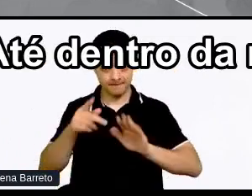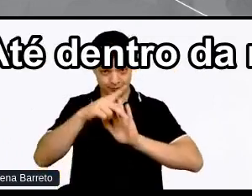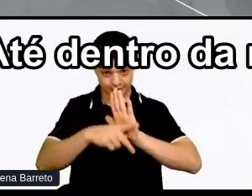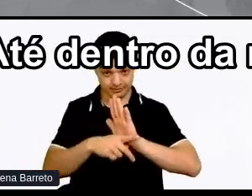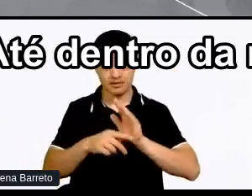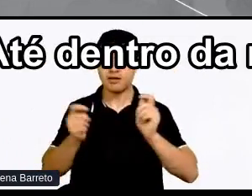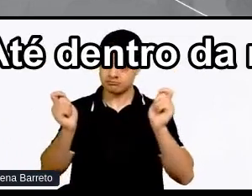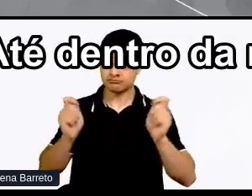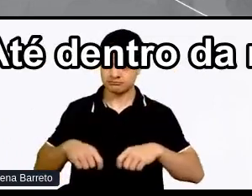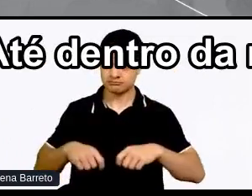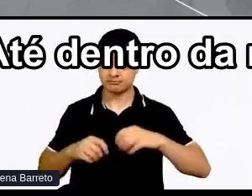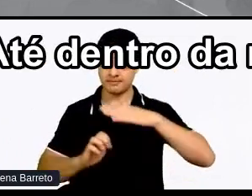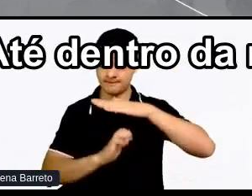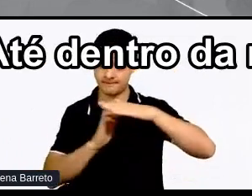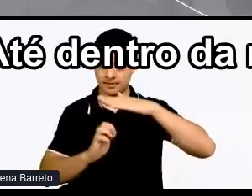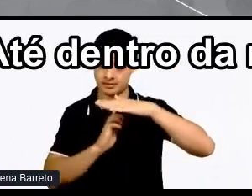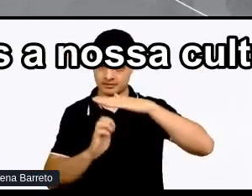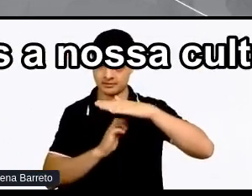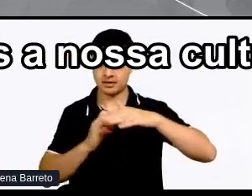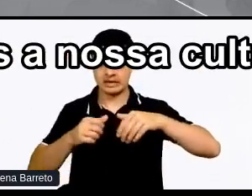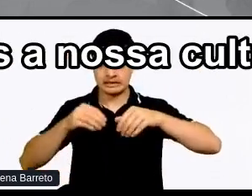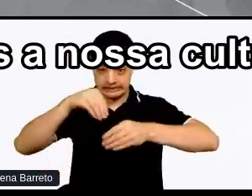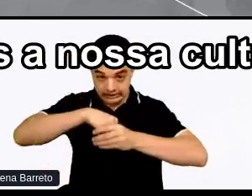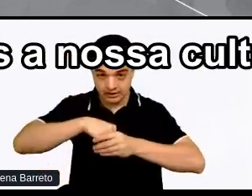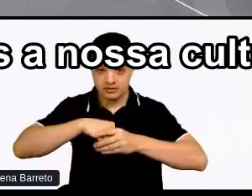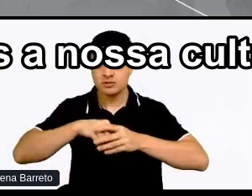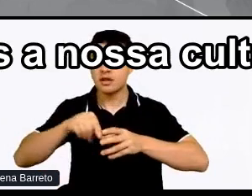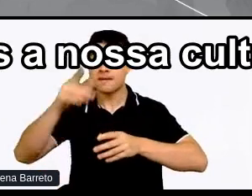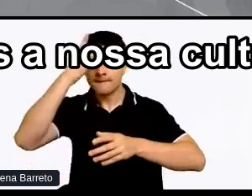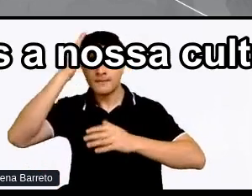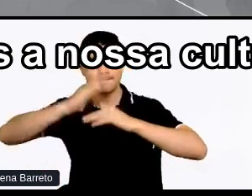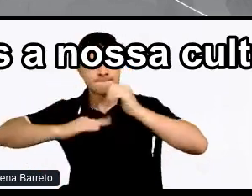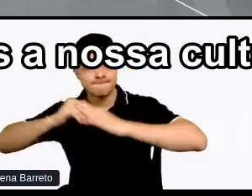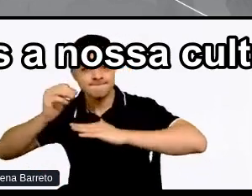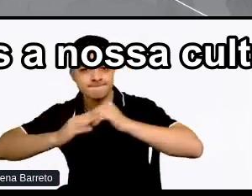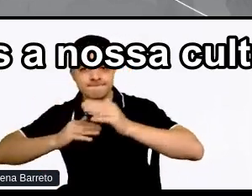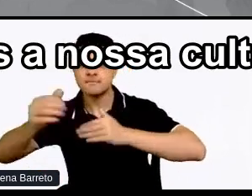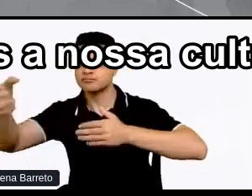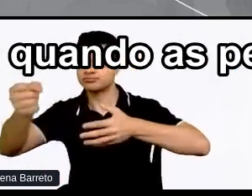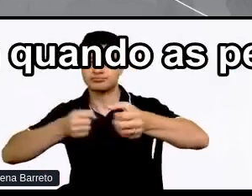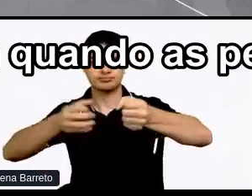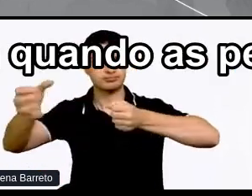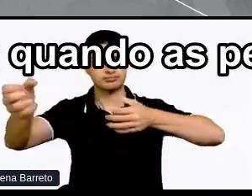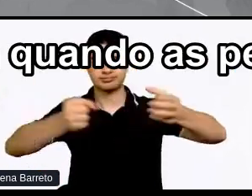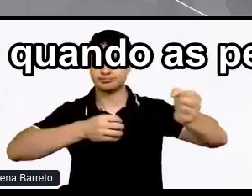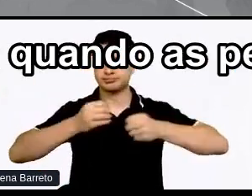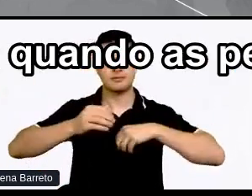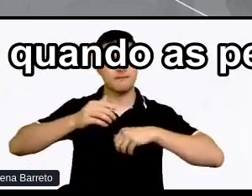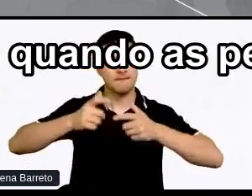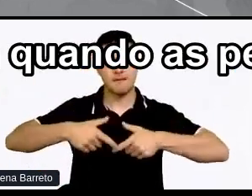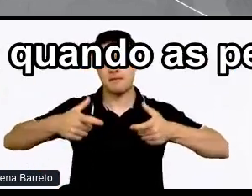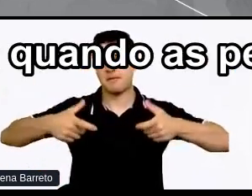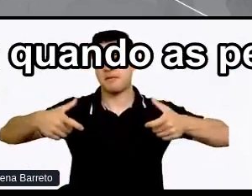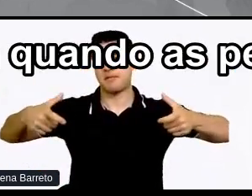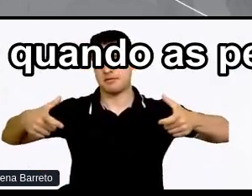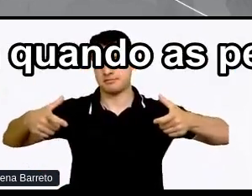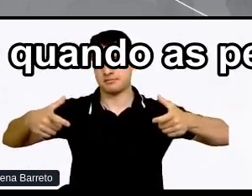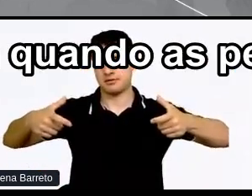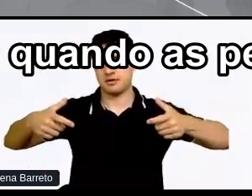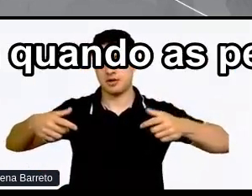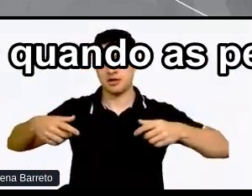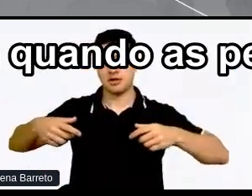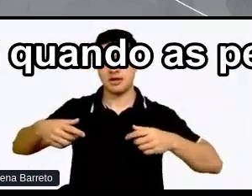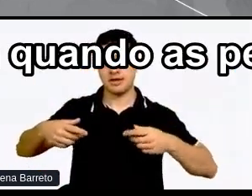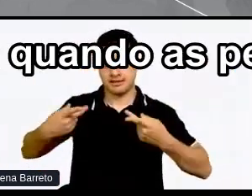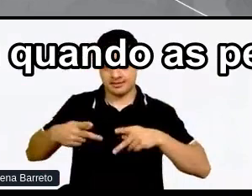dentro da nossa empresa, nós apresentamos a nossa cultura para todo mundo que chega. E é muito bom quando as pessoas